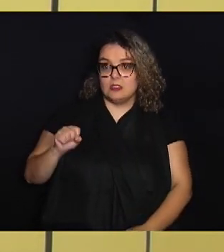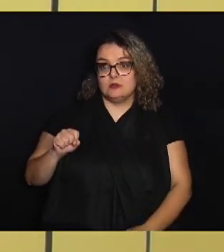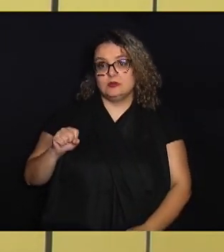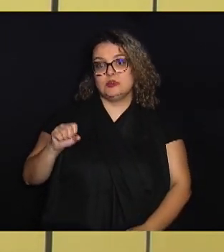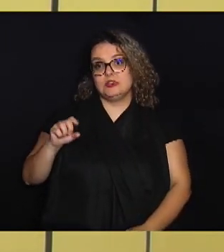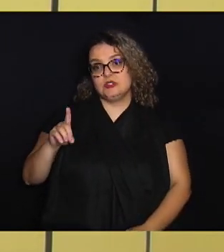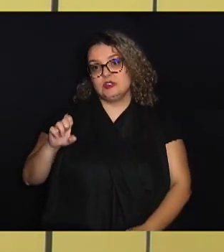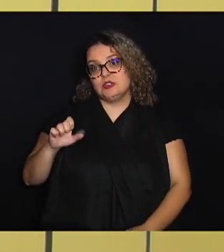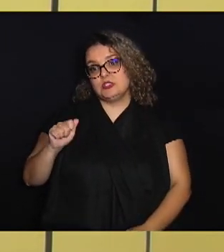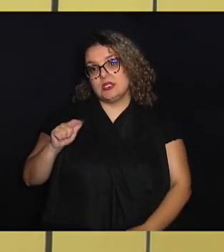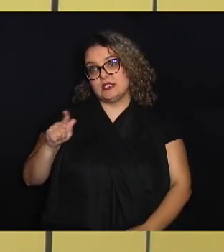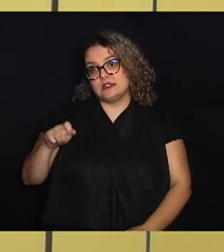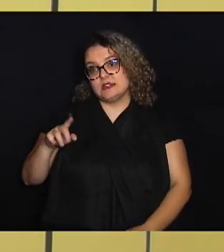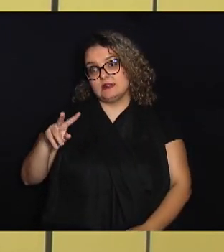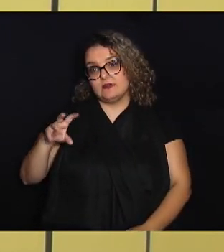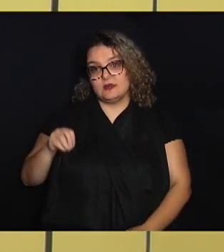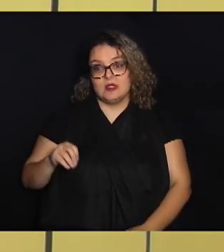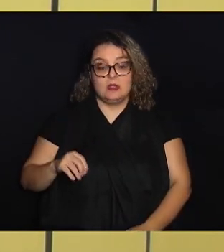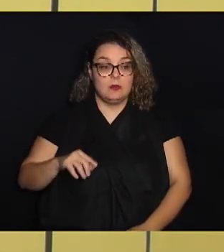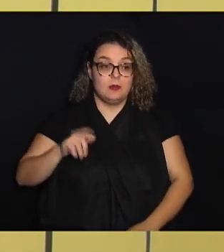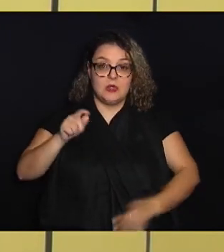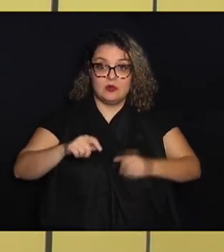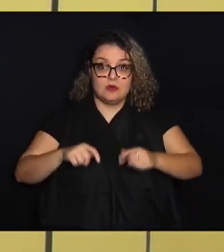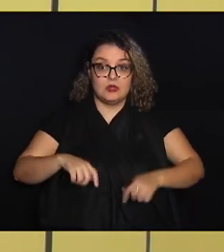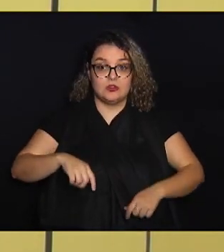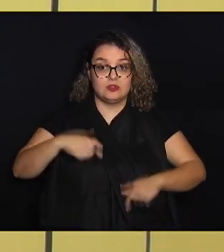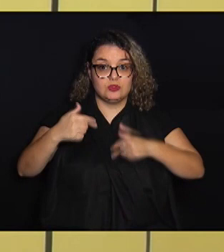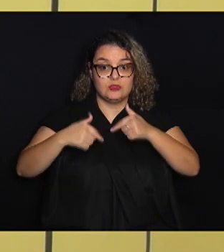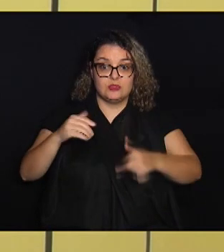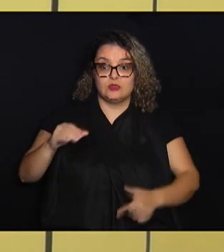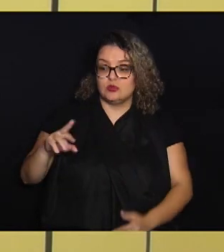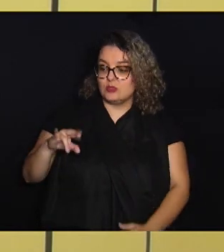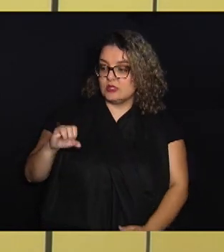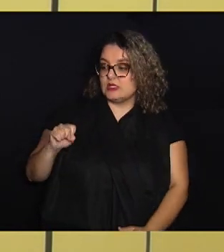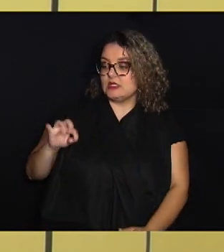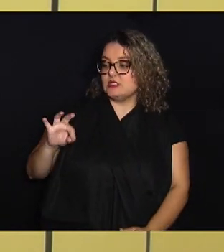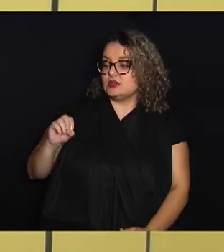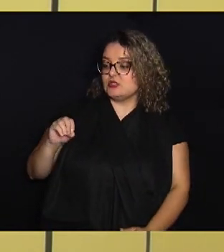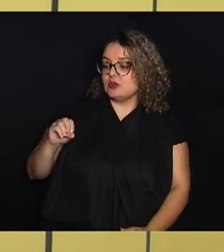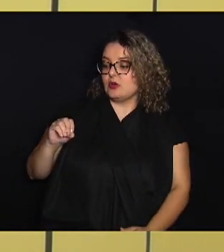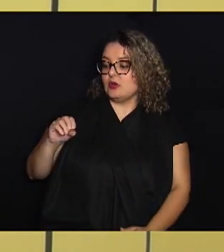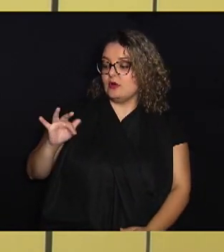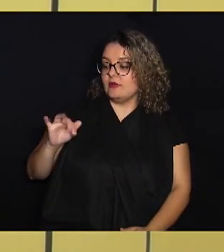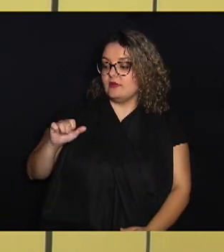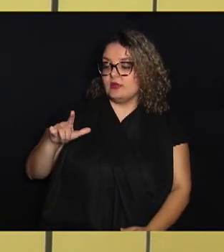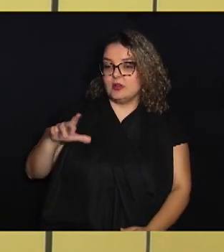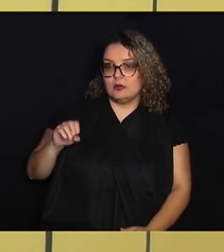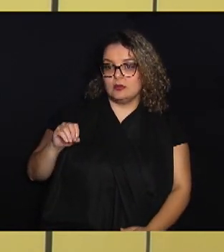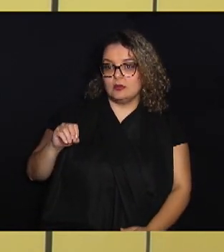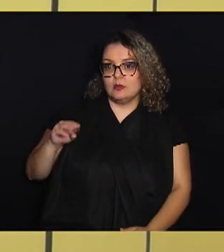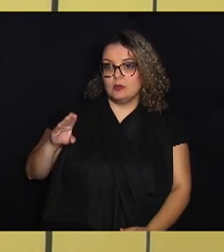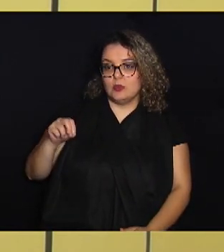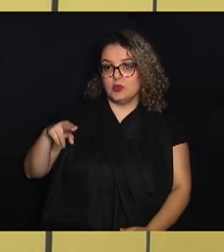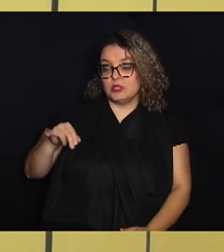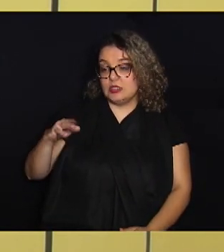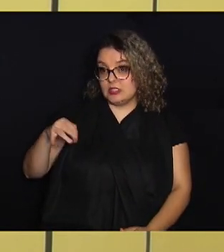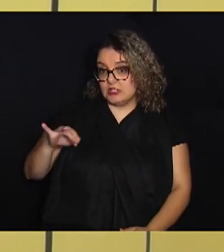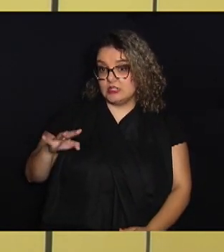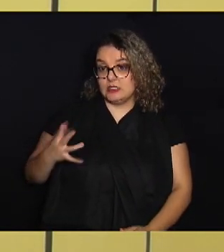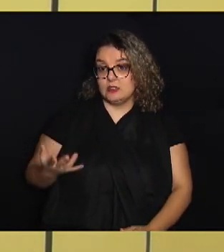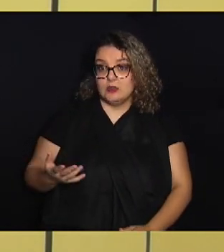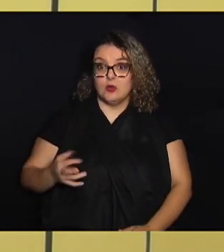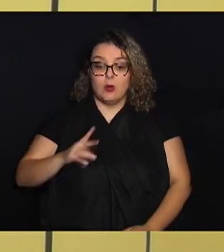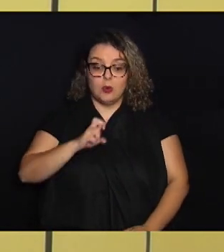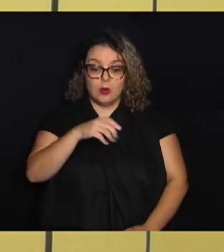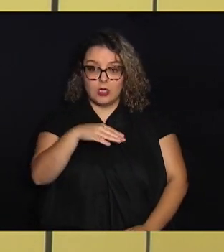O cara que se matou para fazer aquilo ali foi o Cristóforo Bonini. Tanto que o Ramos de Azevedo